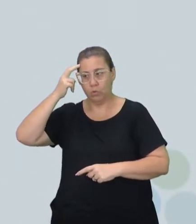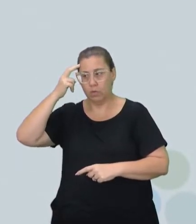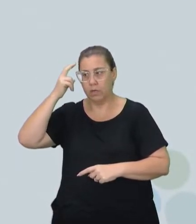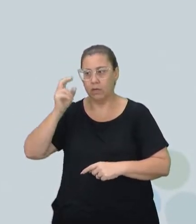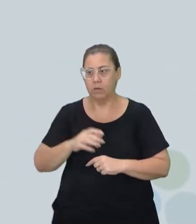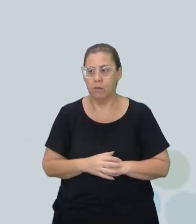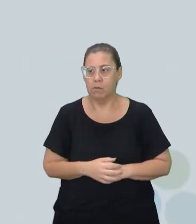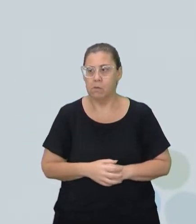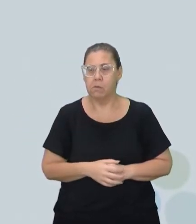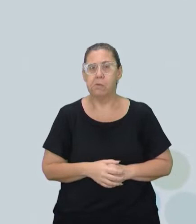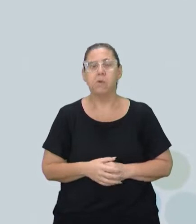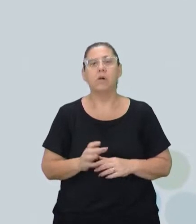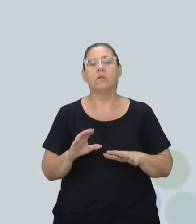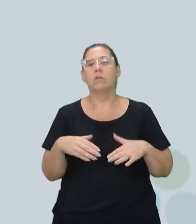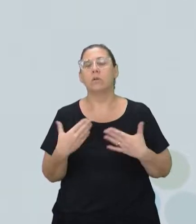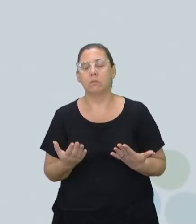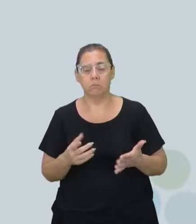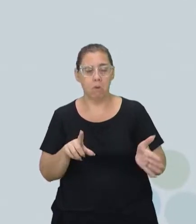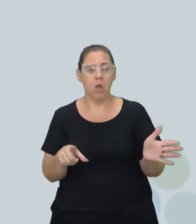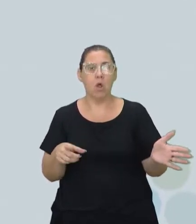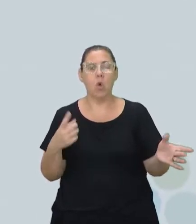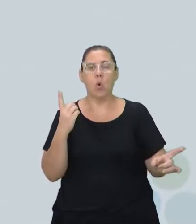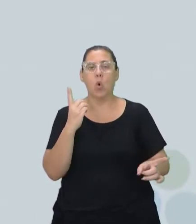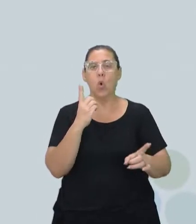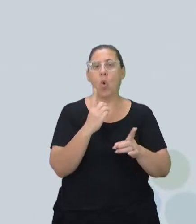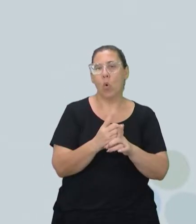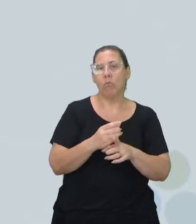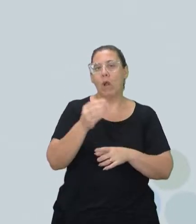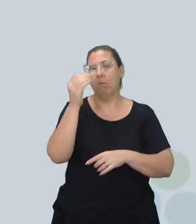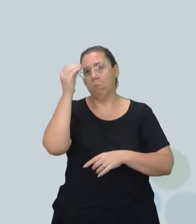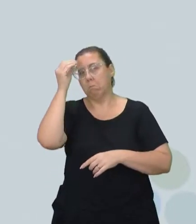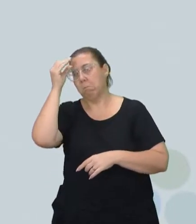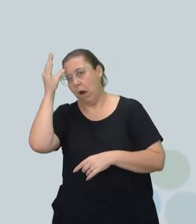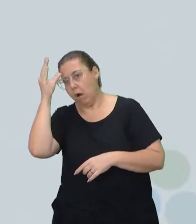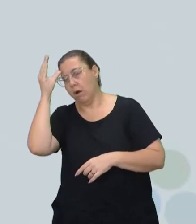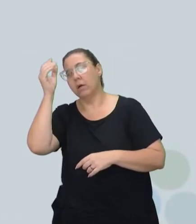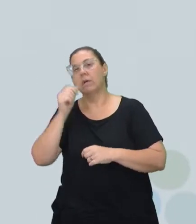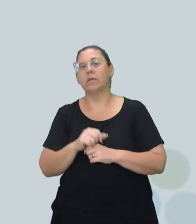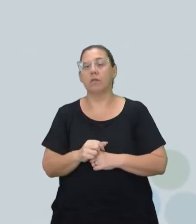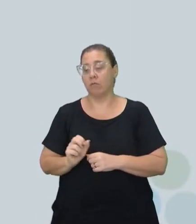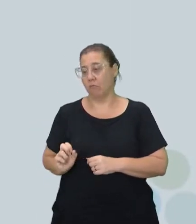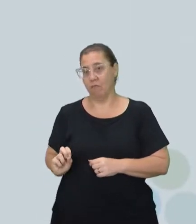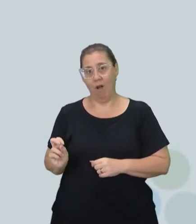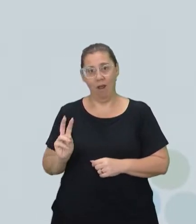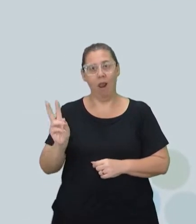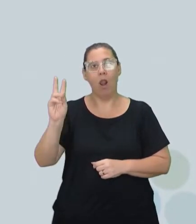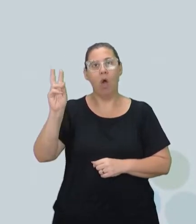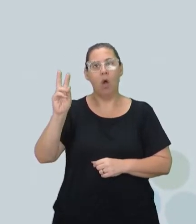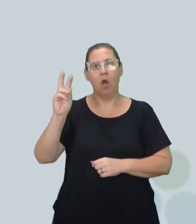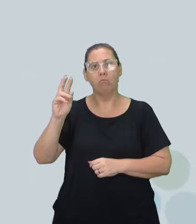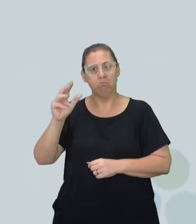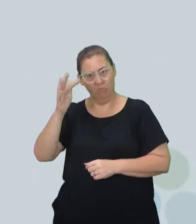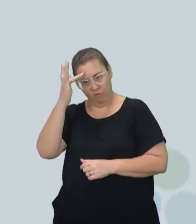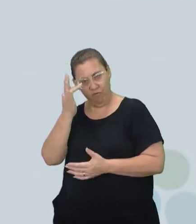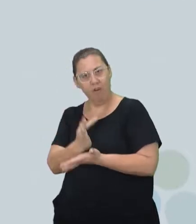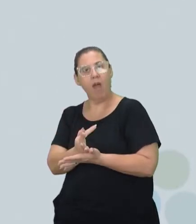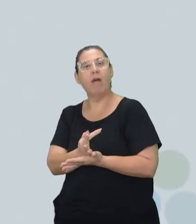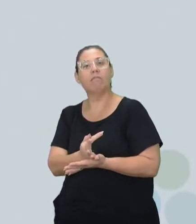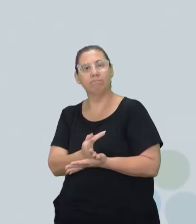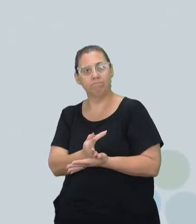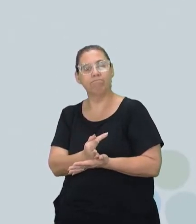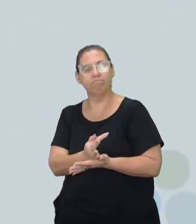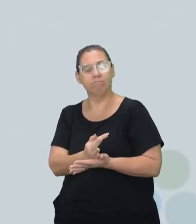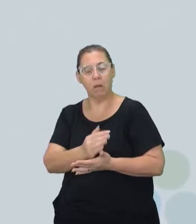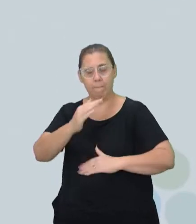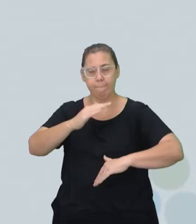imaterial, de modo a identificar conhecimentos, valores, crenças, práticas